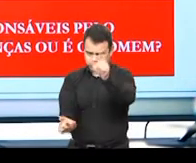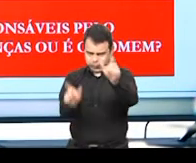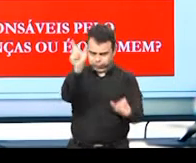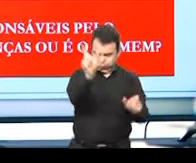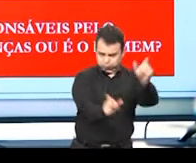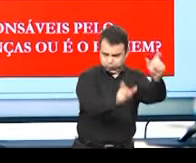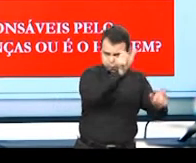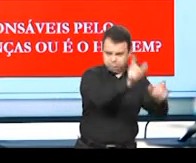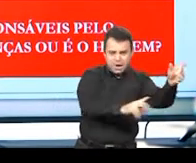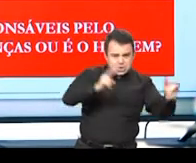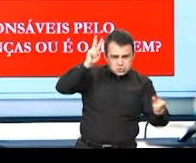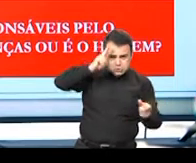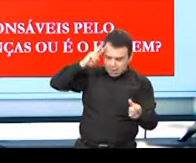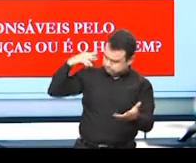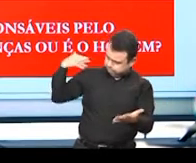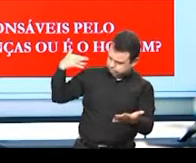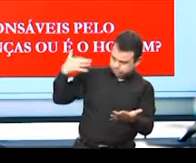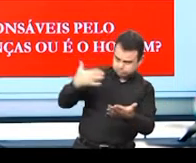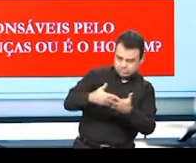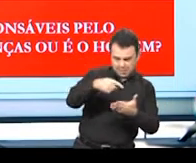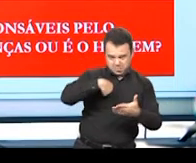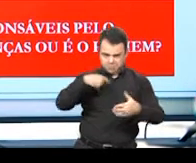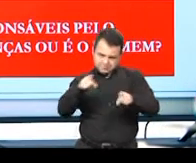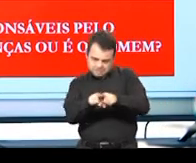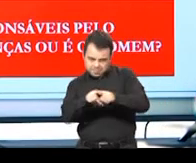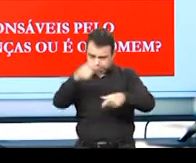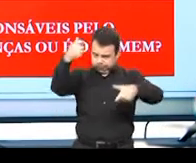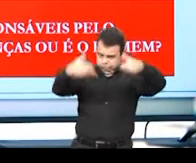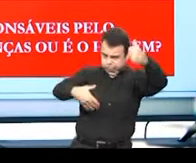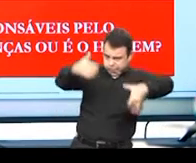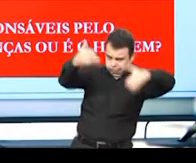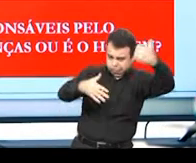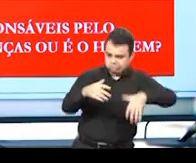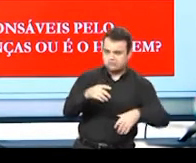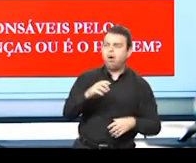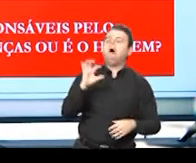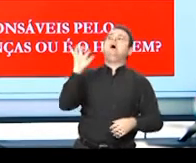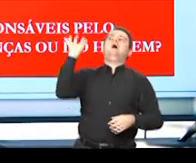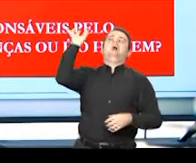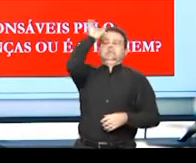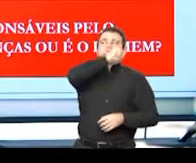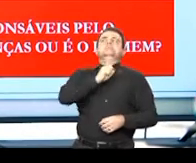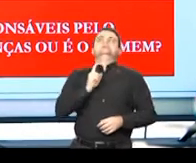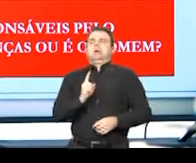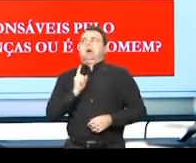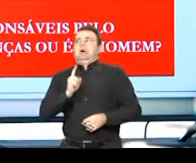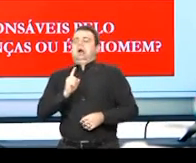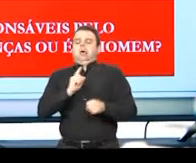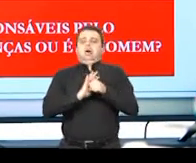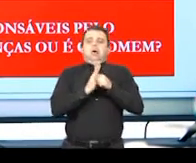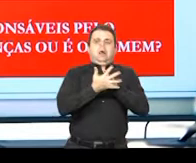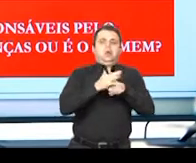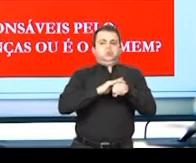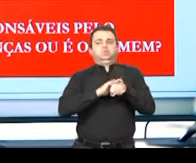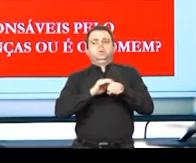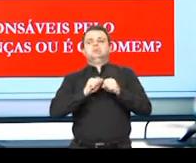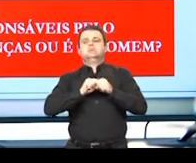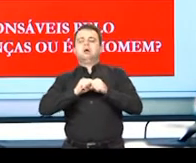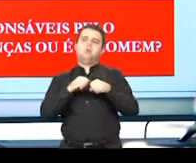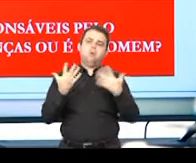em toda essa história que eu contei, tem aprendido de como se prevenir das